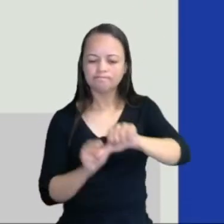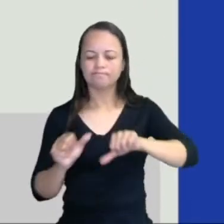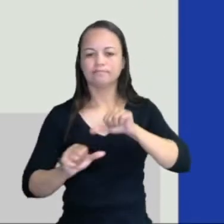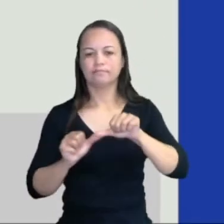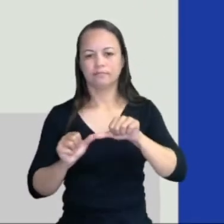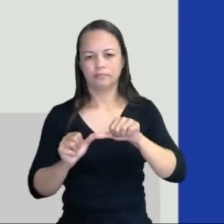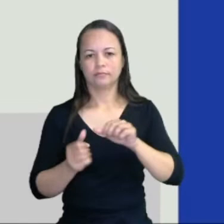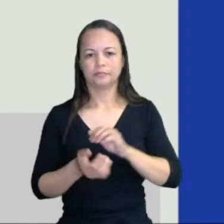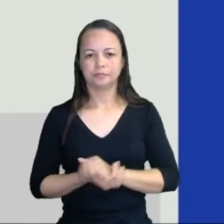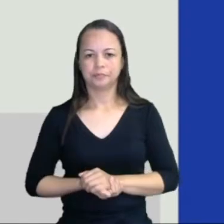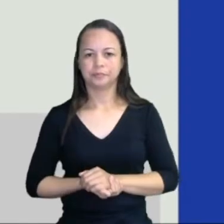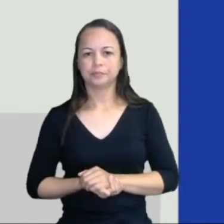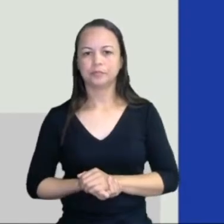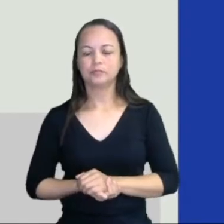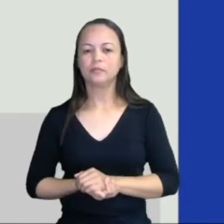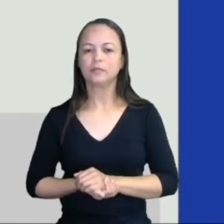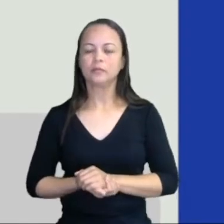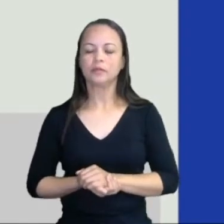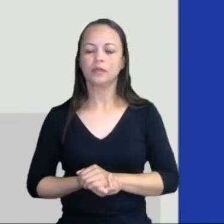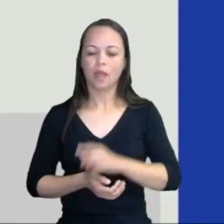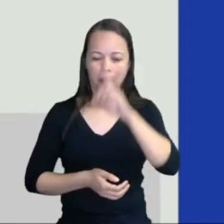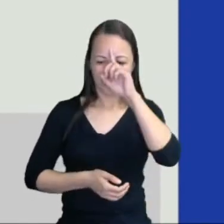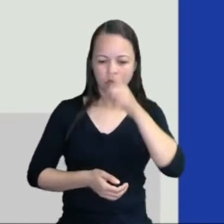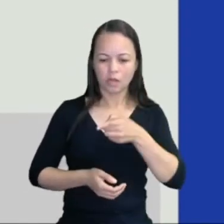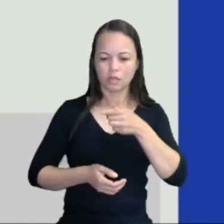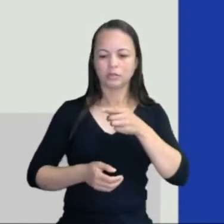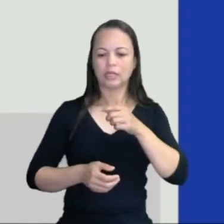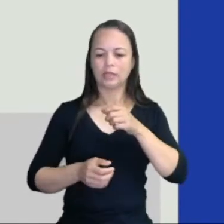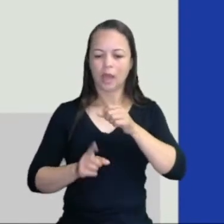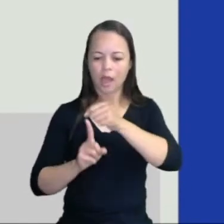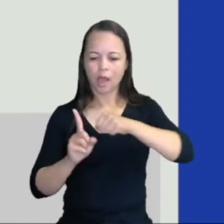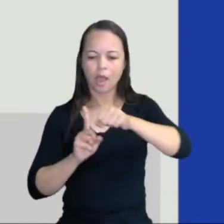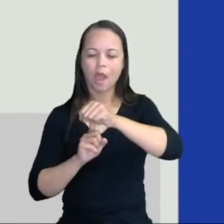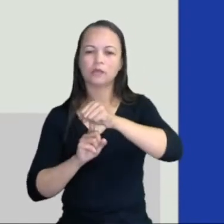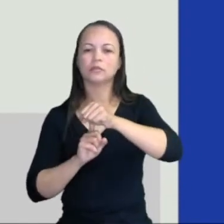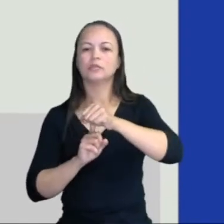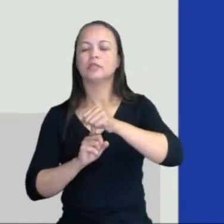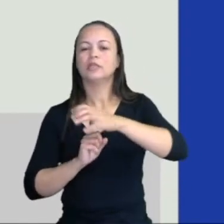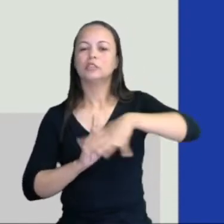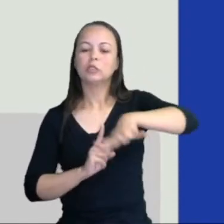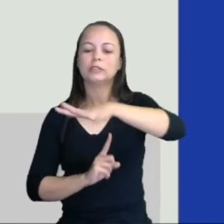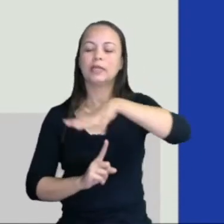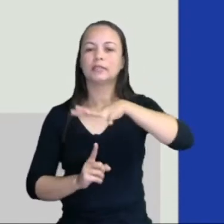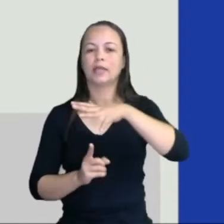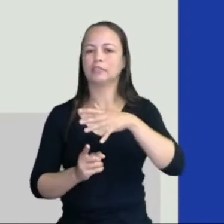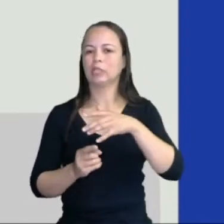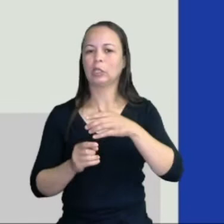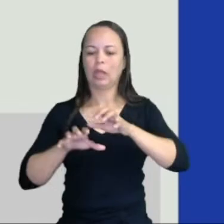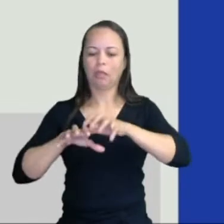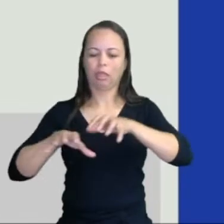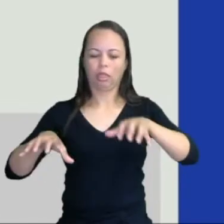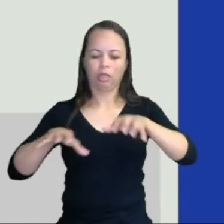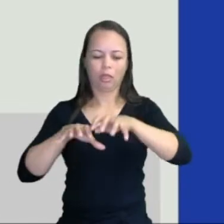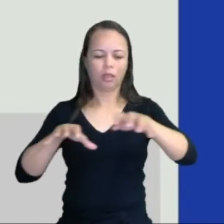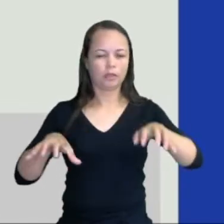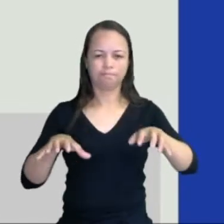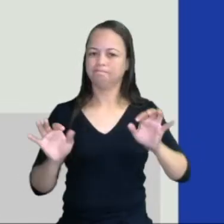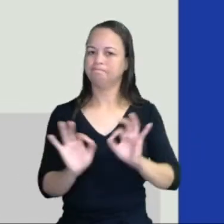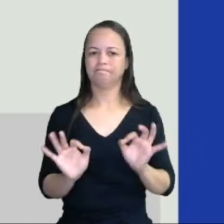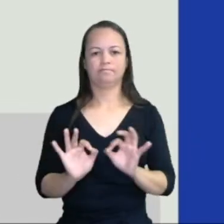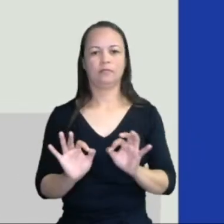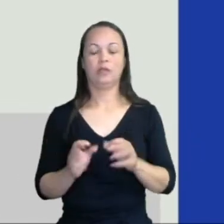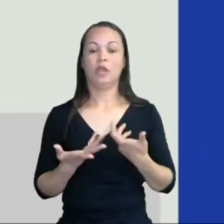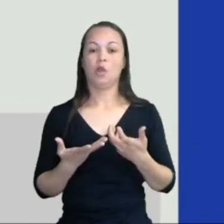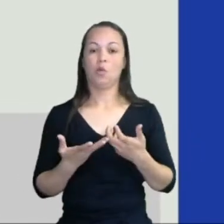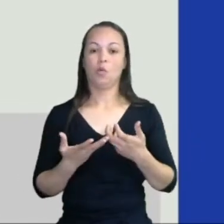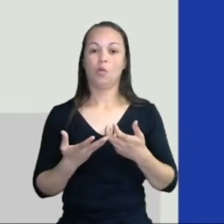mudança da sociedade, não há uma divisão dos poderes. O poder é centralizado